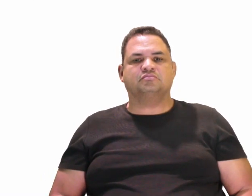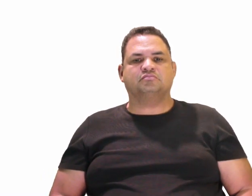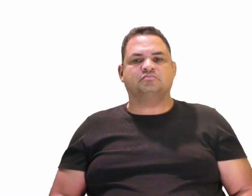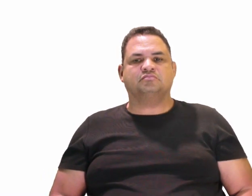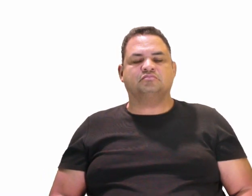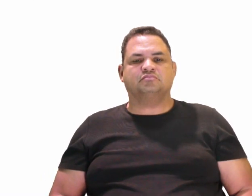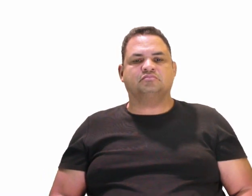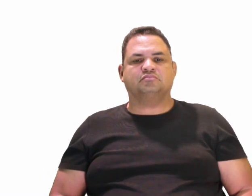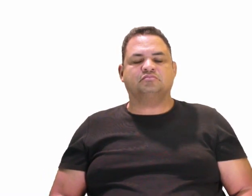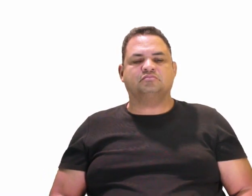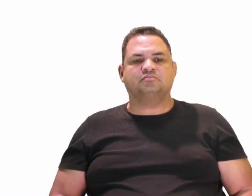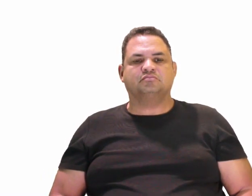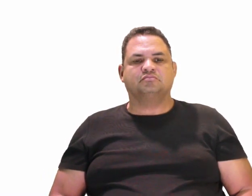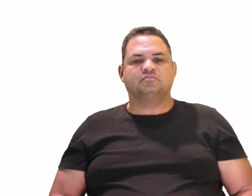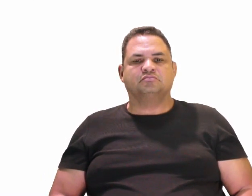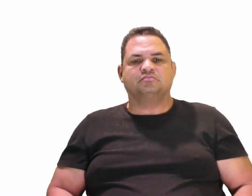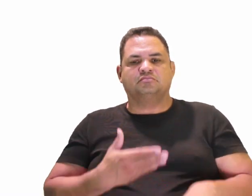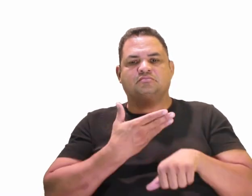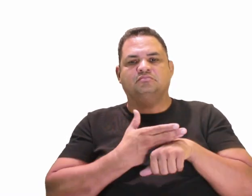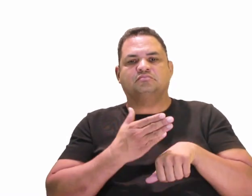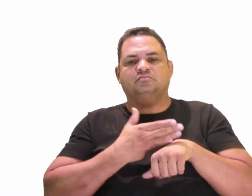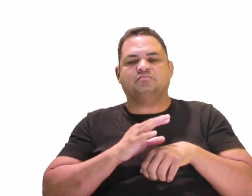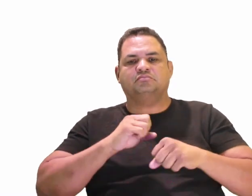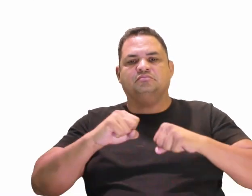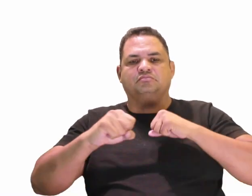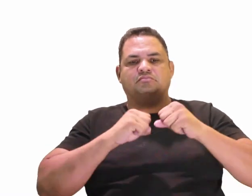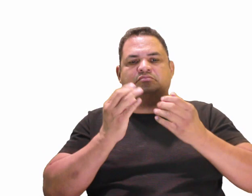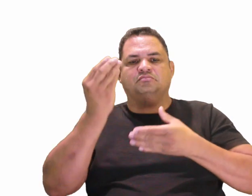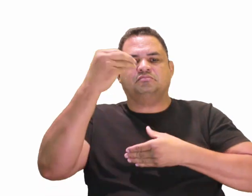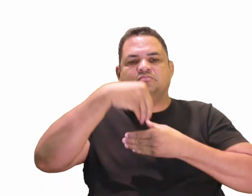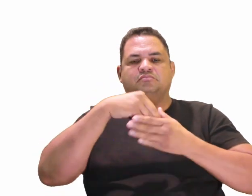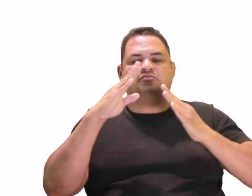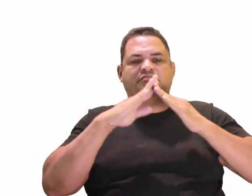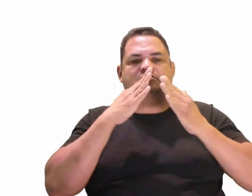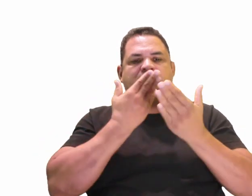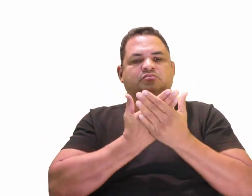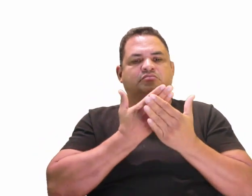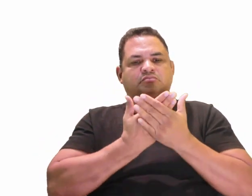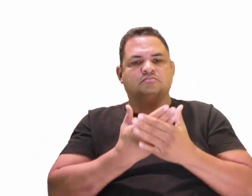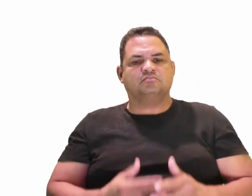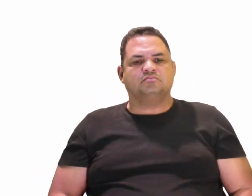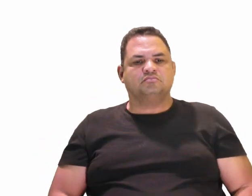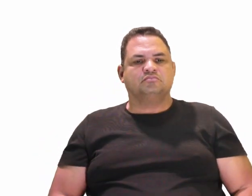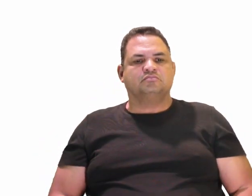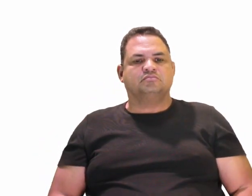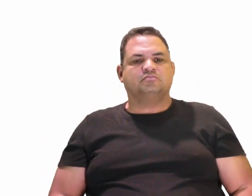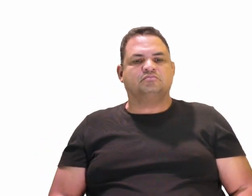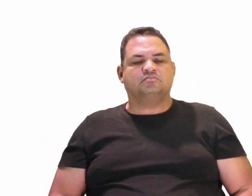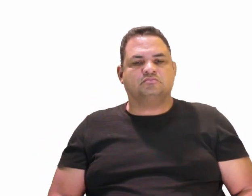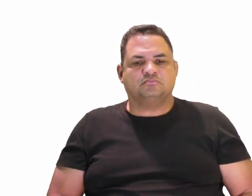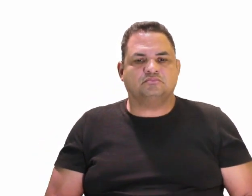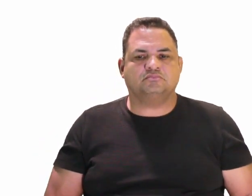at school. Pratico atletismo na escola. E na 2, I can,